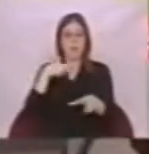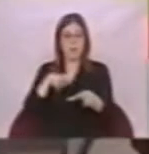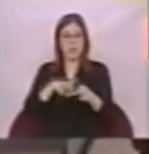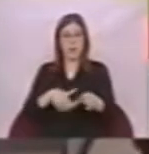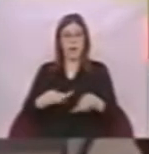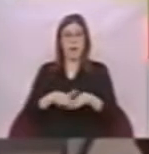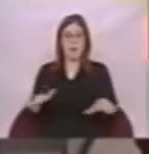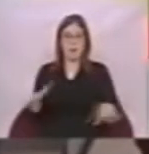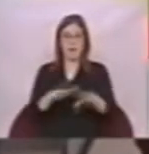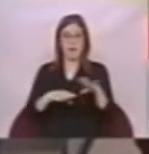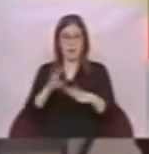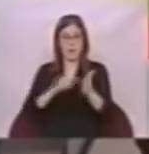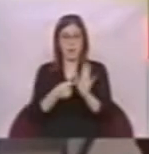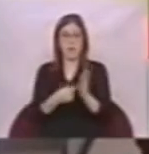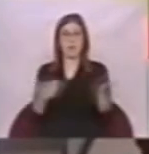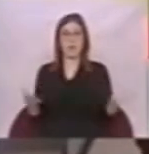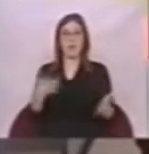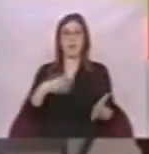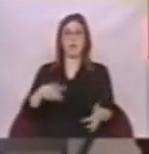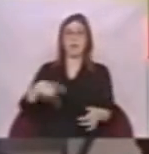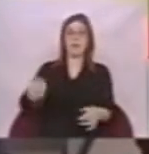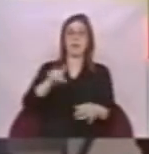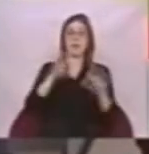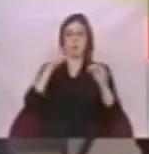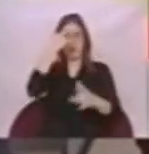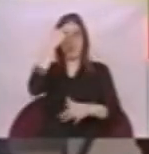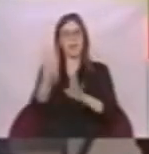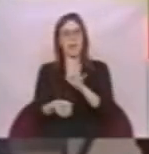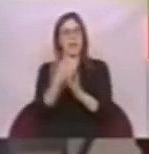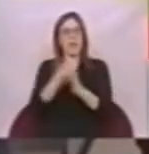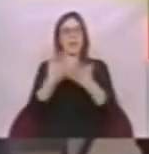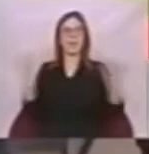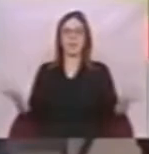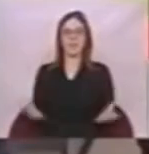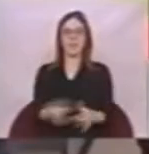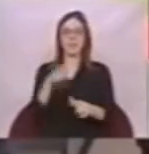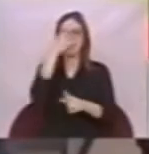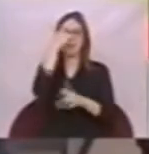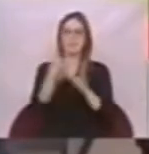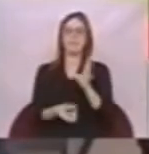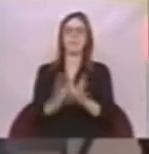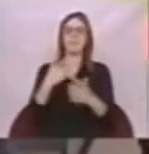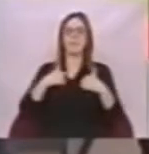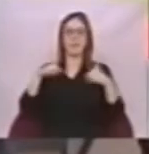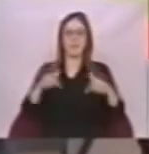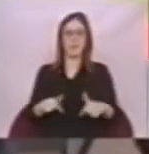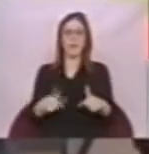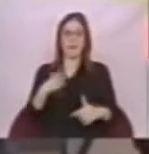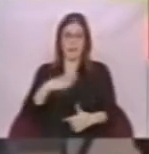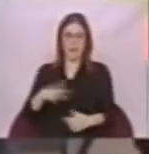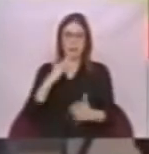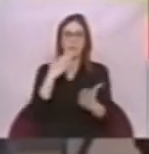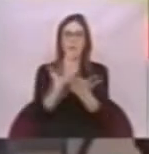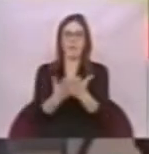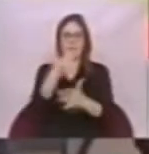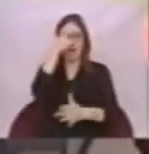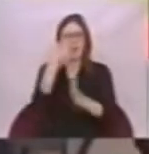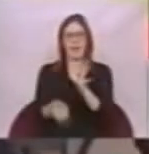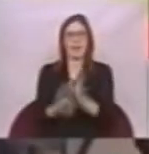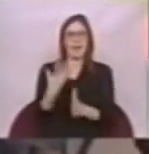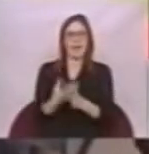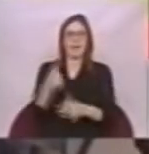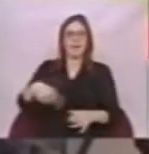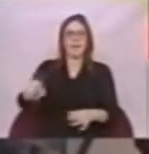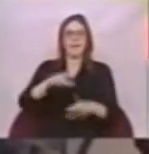numa mesa a fazerem testes. Vai querer que eles sejam criativos. E essa criatividade, nós aqui queremos desenvolver essa